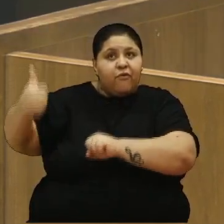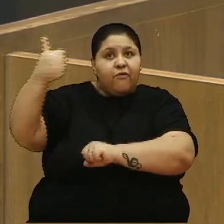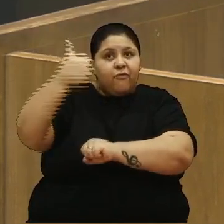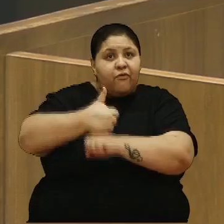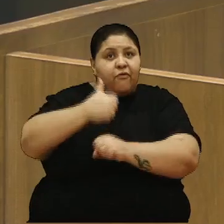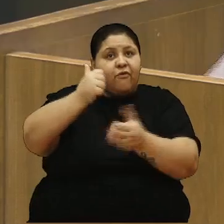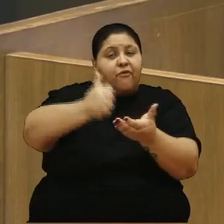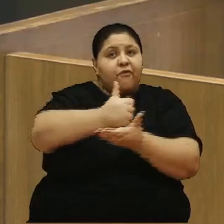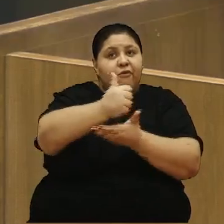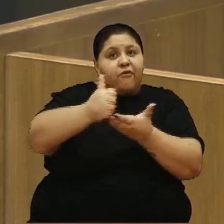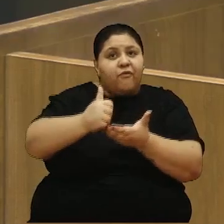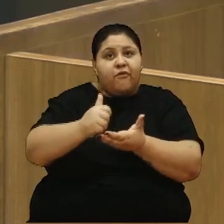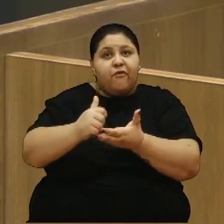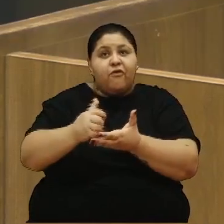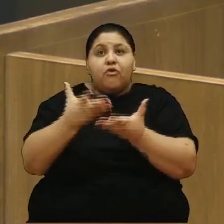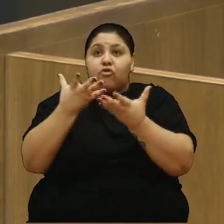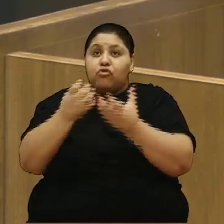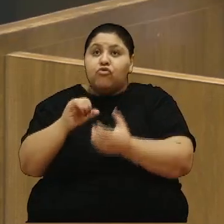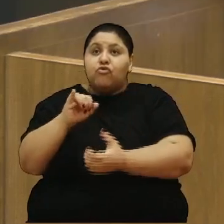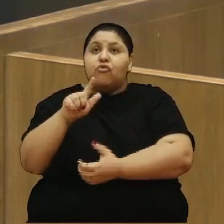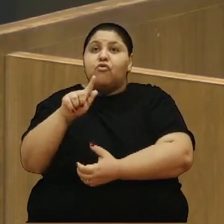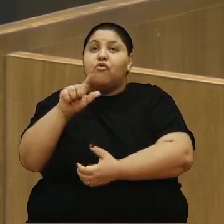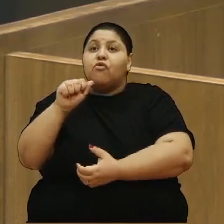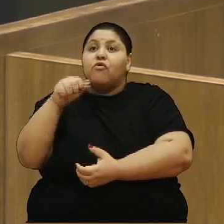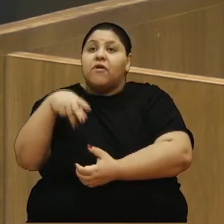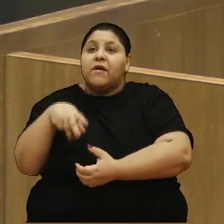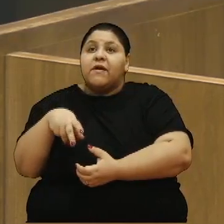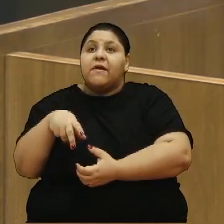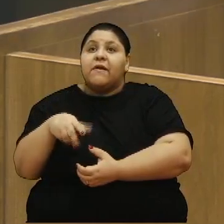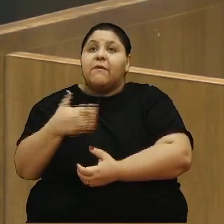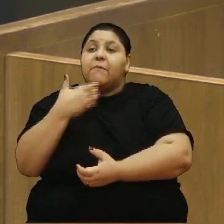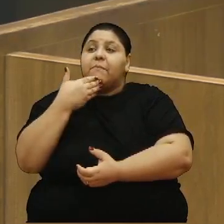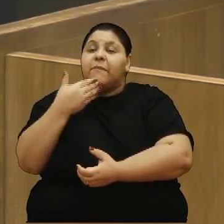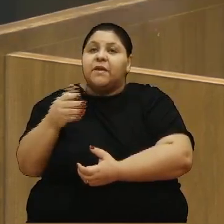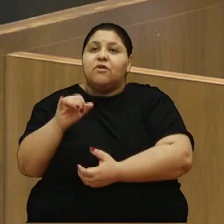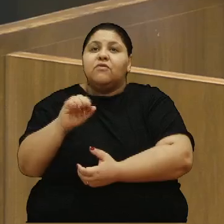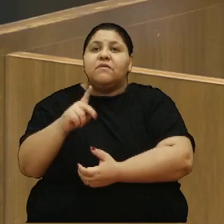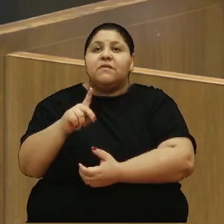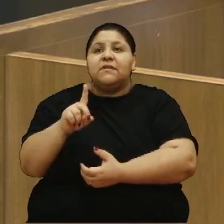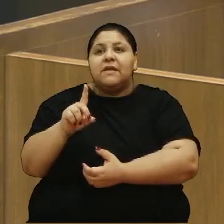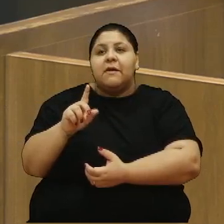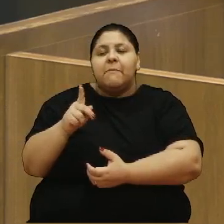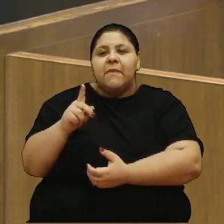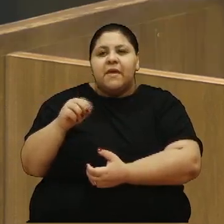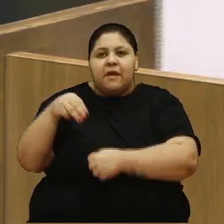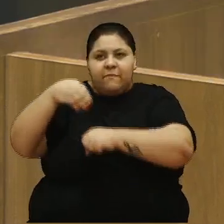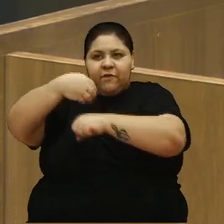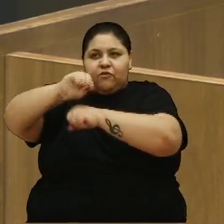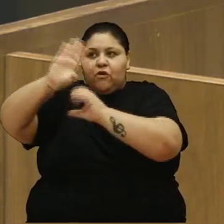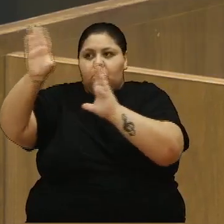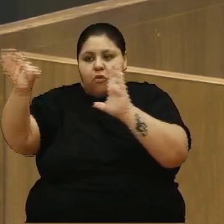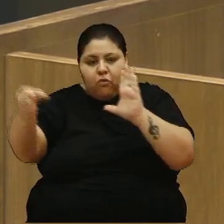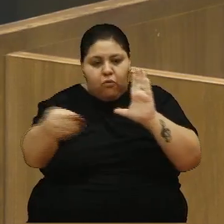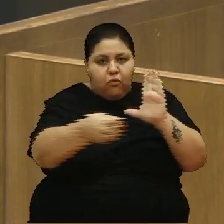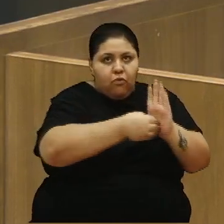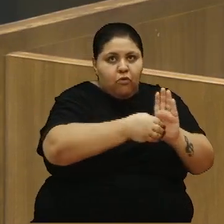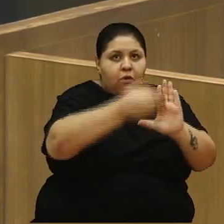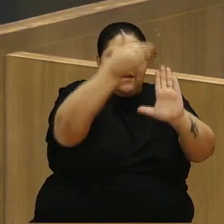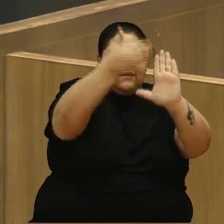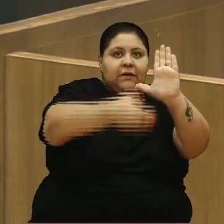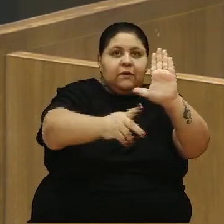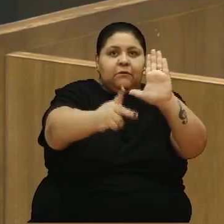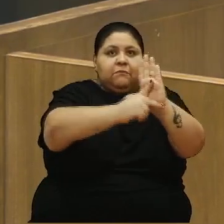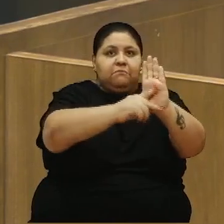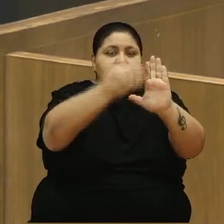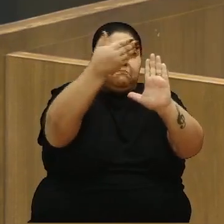base, acatando tudo que o IGAN e a DPM sugeriu. Está aqui o projeto. Eu